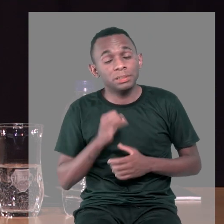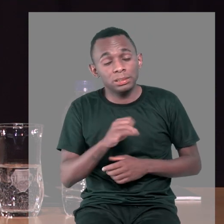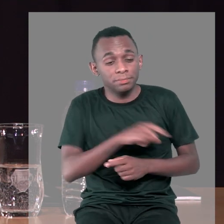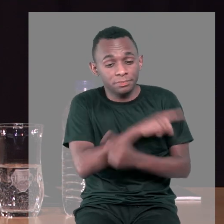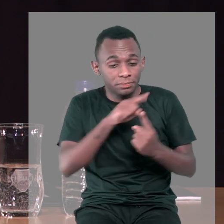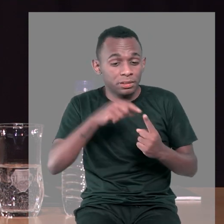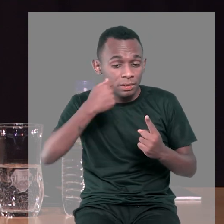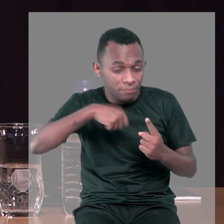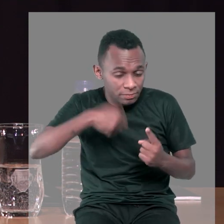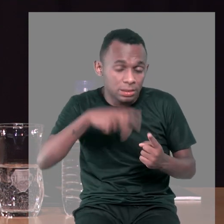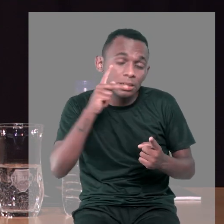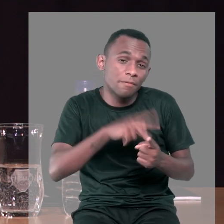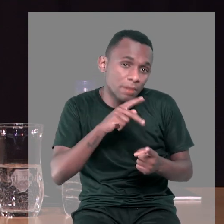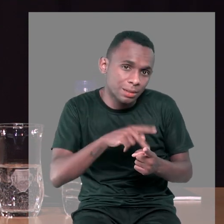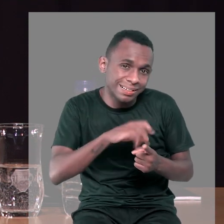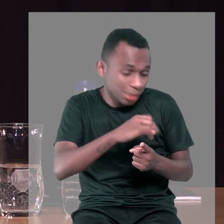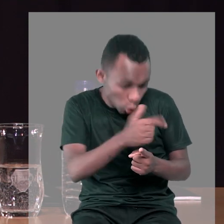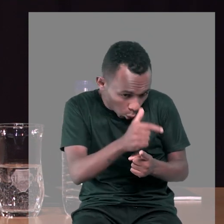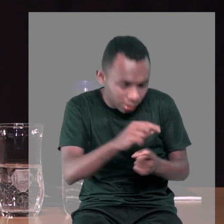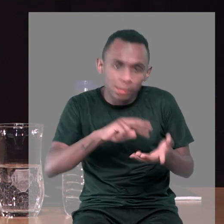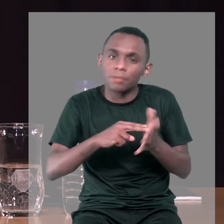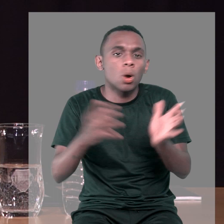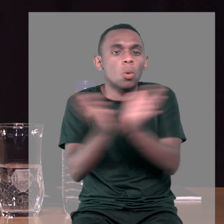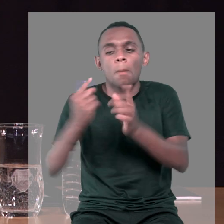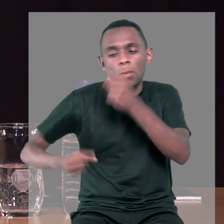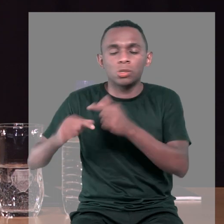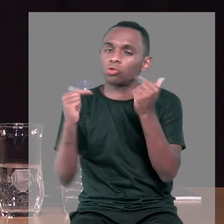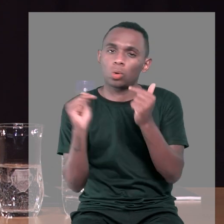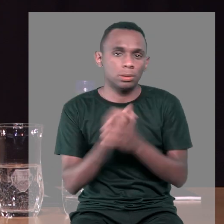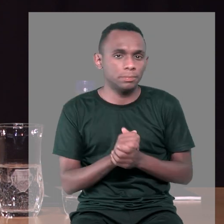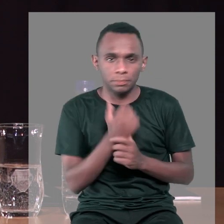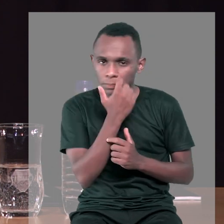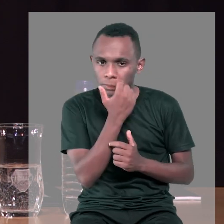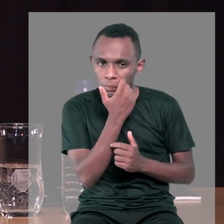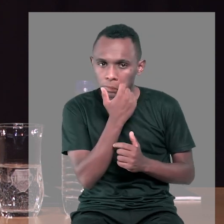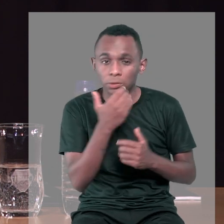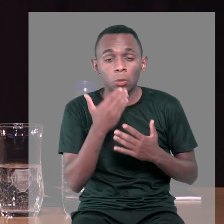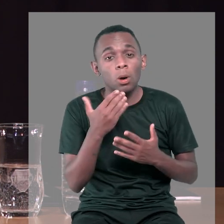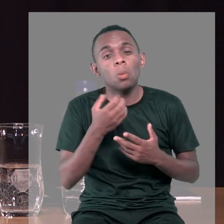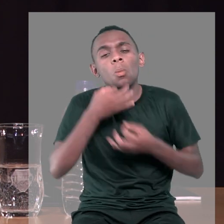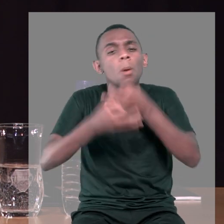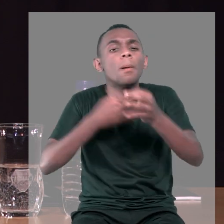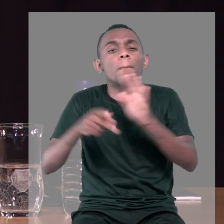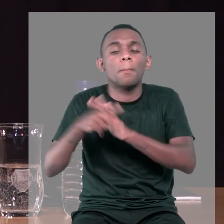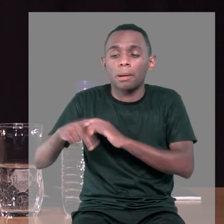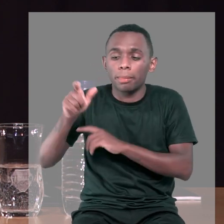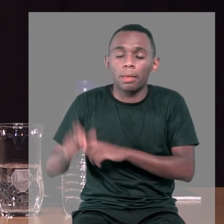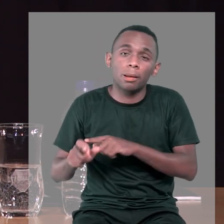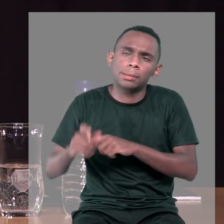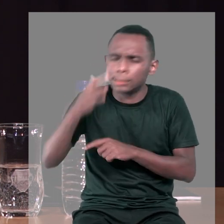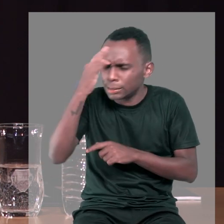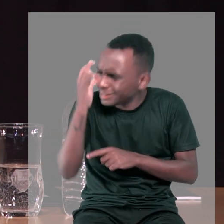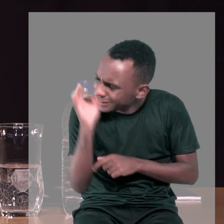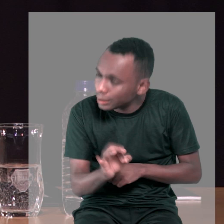discutir sobre fatos passados. Nós fazemos isso o tempo todo, não é? Fazemos isso todo o tempo. Nós